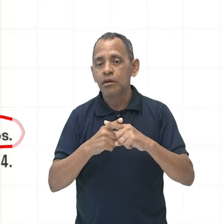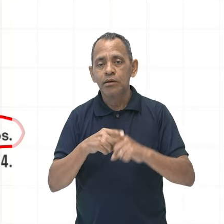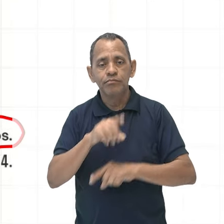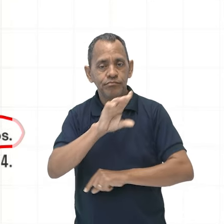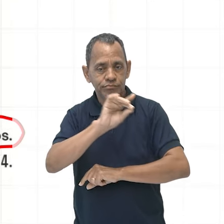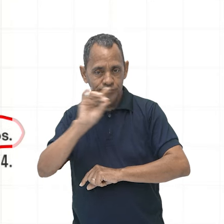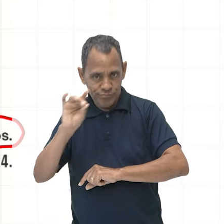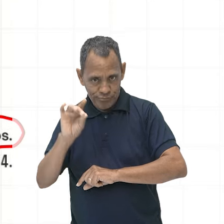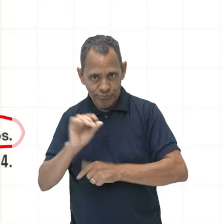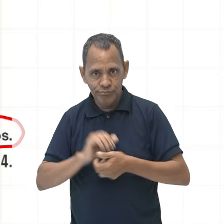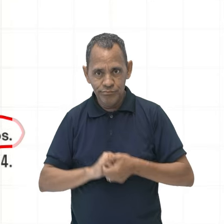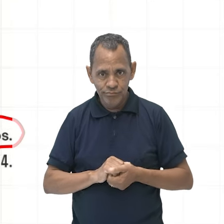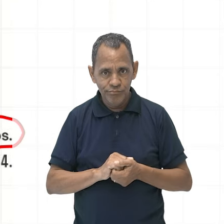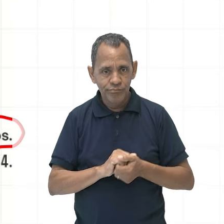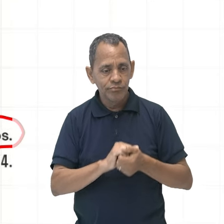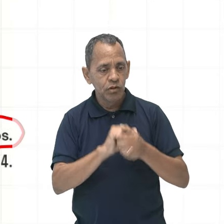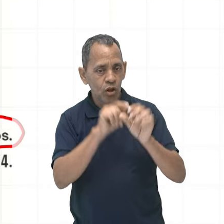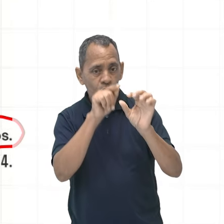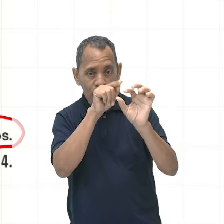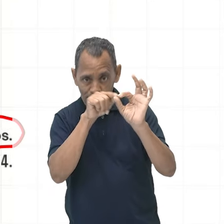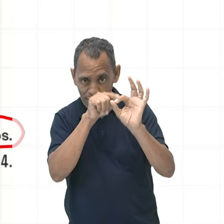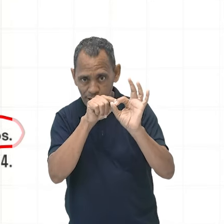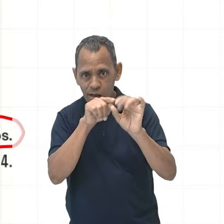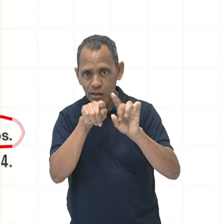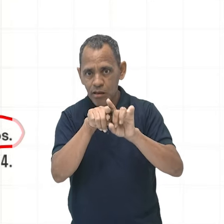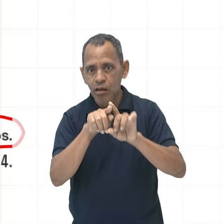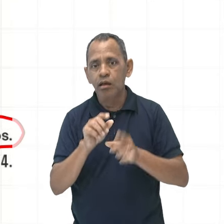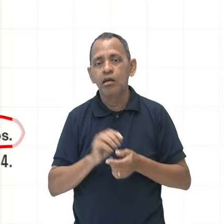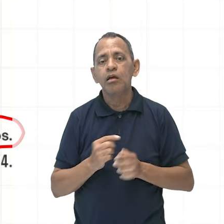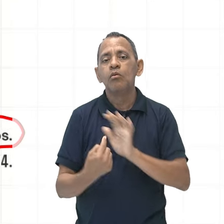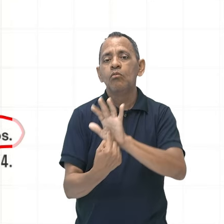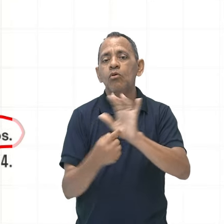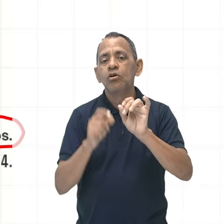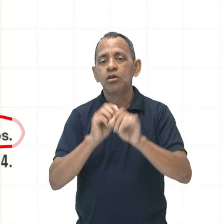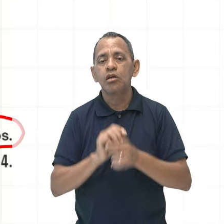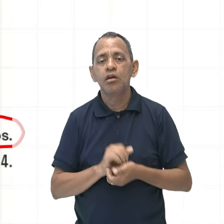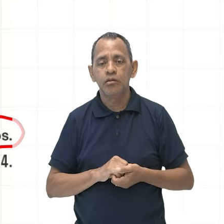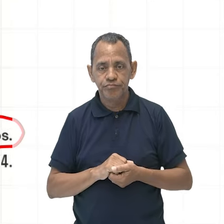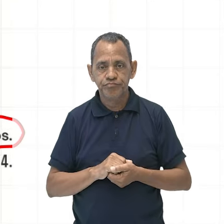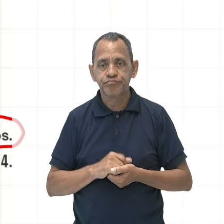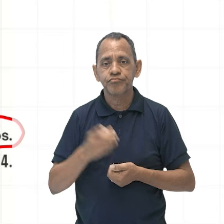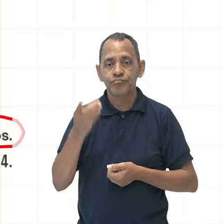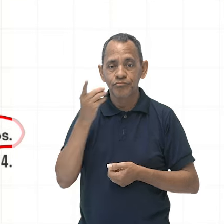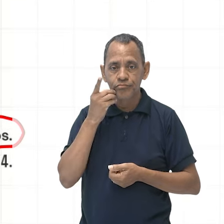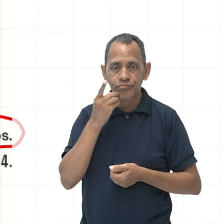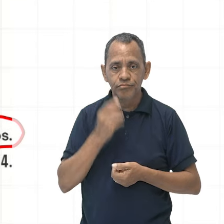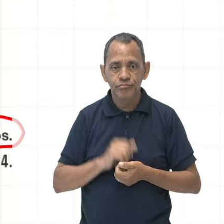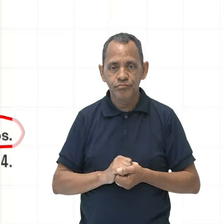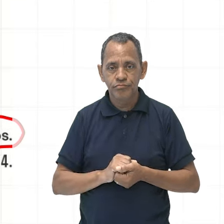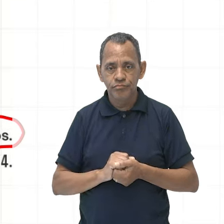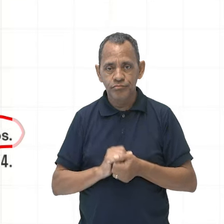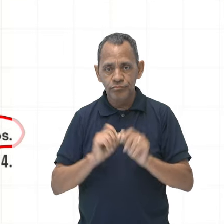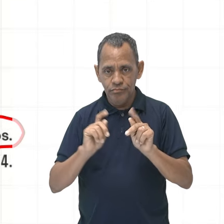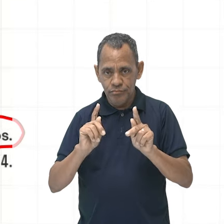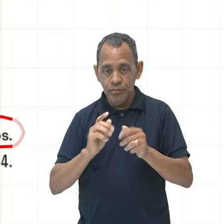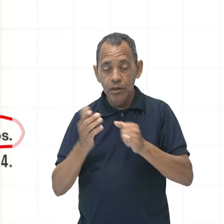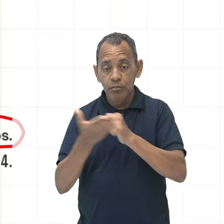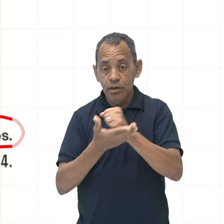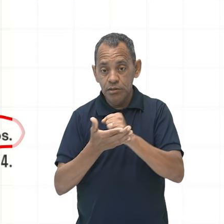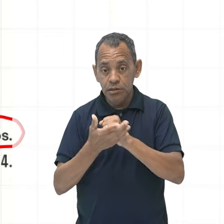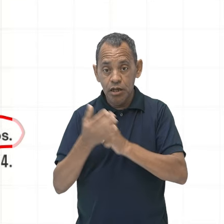eu falei, está indicando aí, olha só, um determinado dia, certo? Então, com base